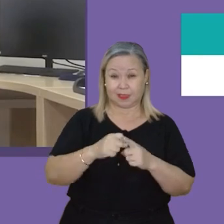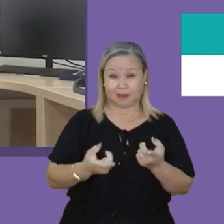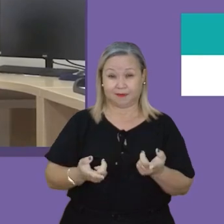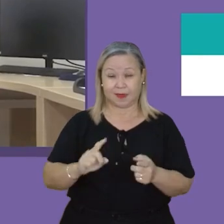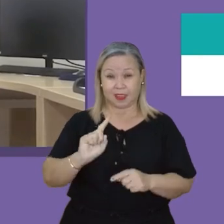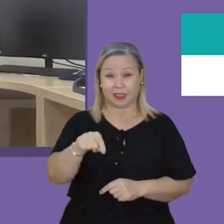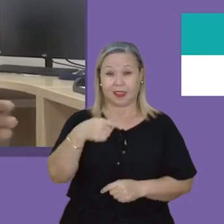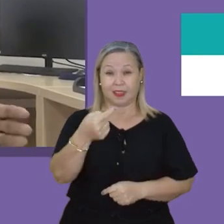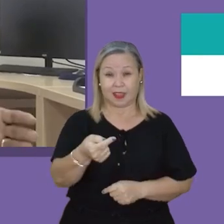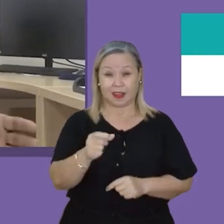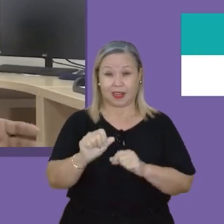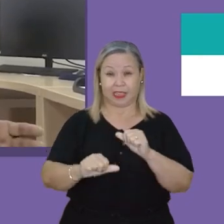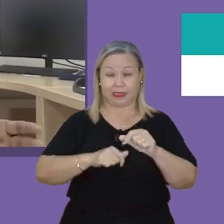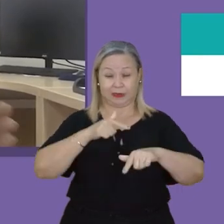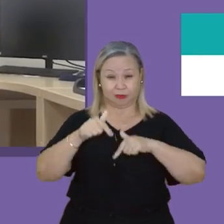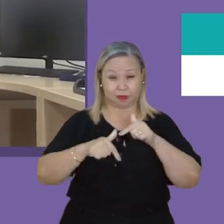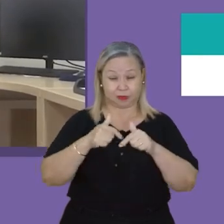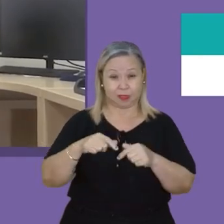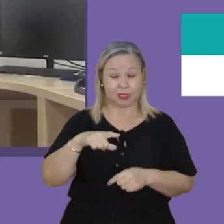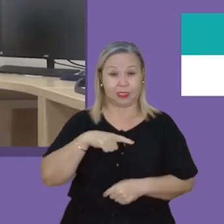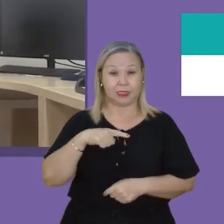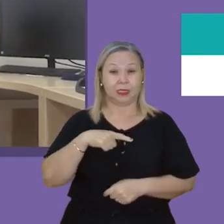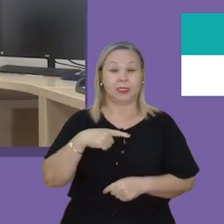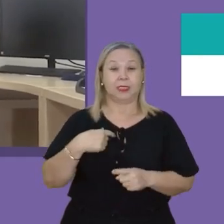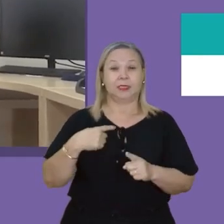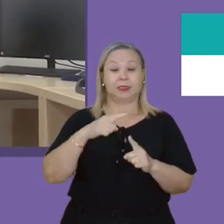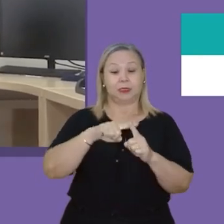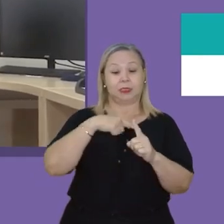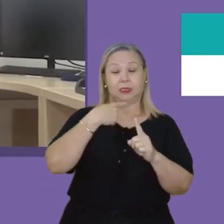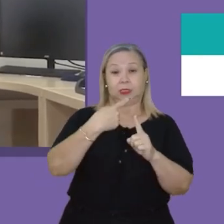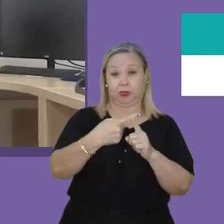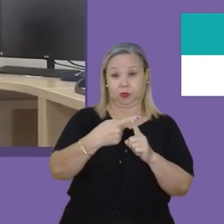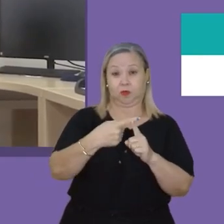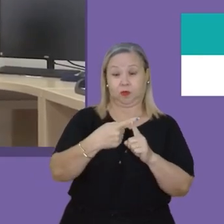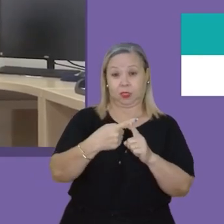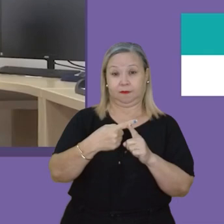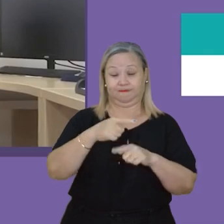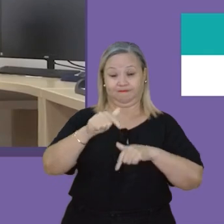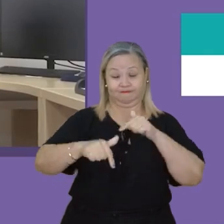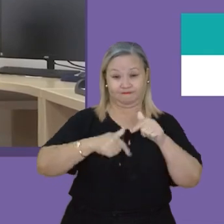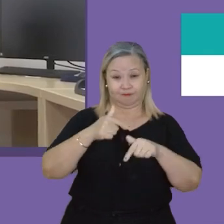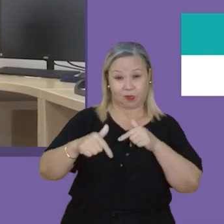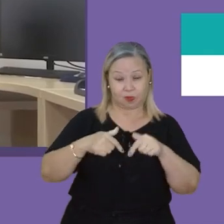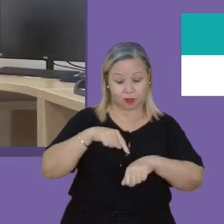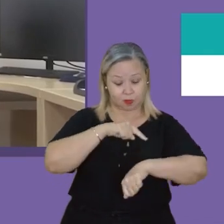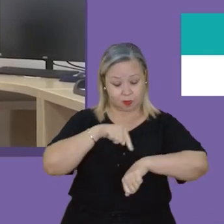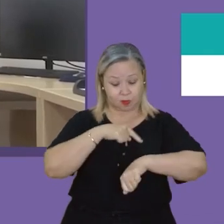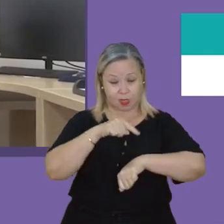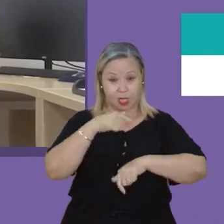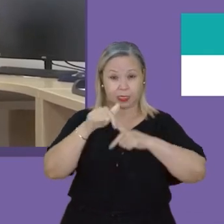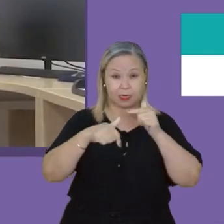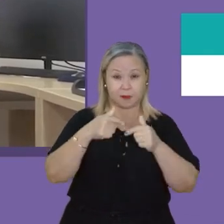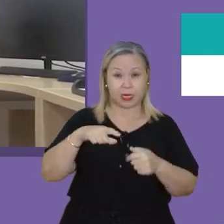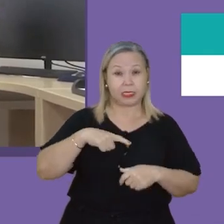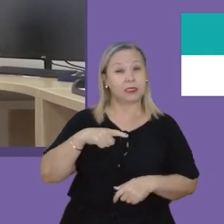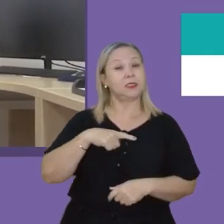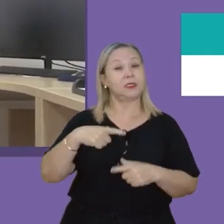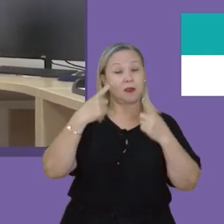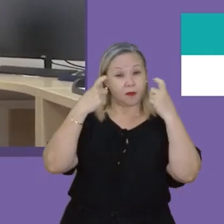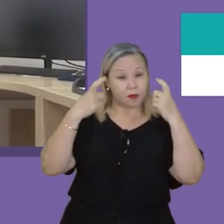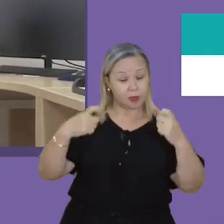tem dupla jornada de trabalho, ela sofre uma violência muito grande e